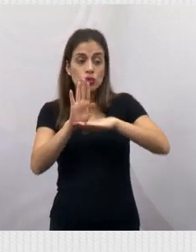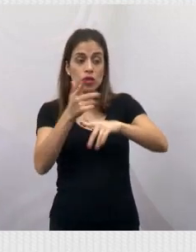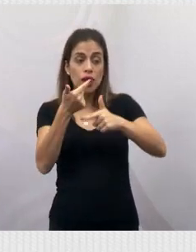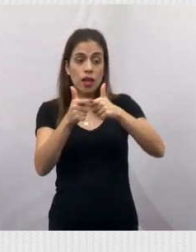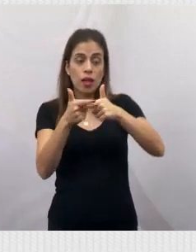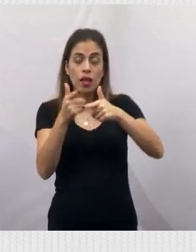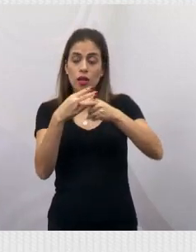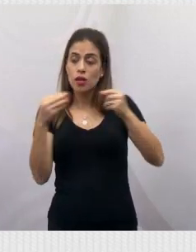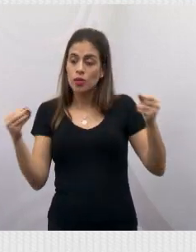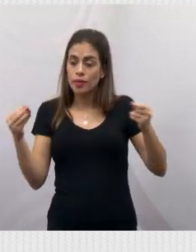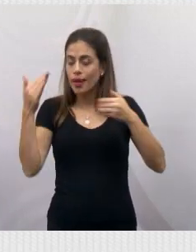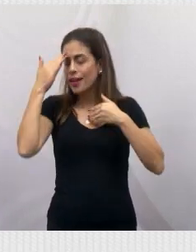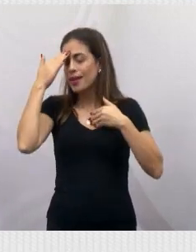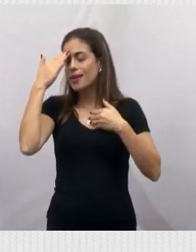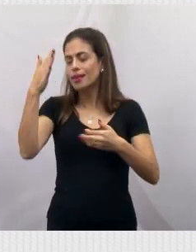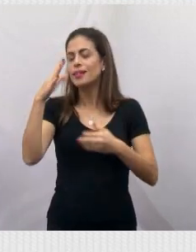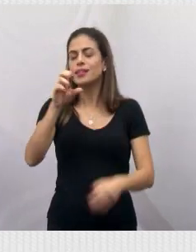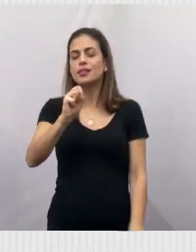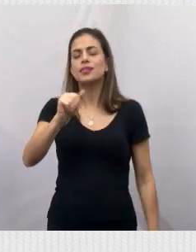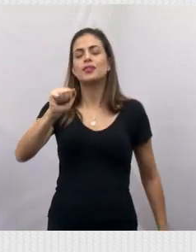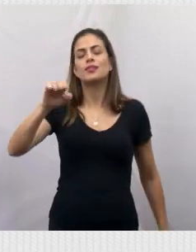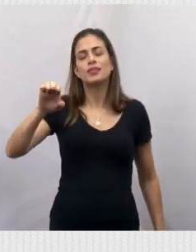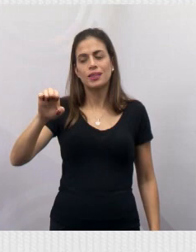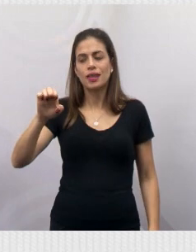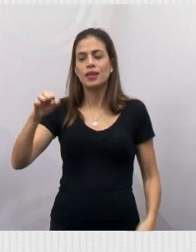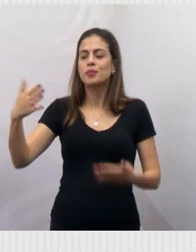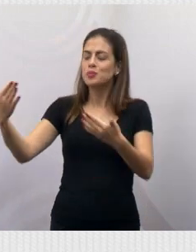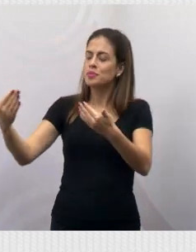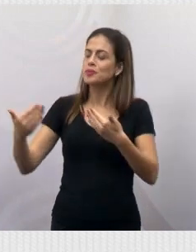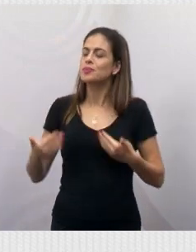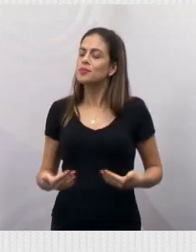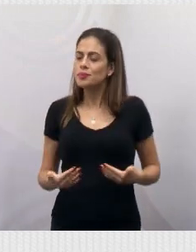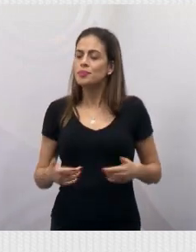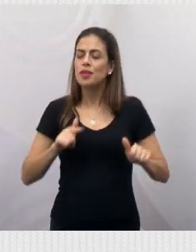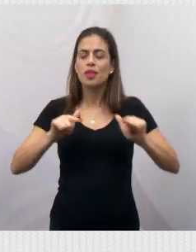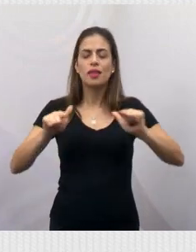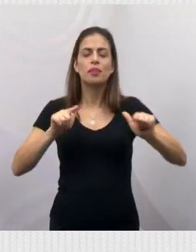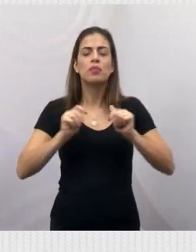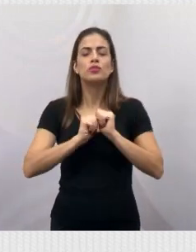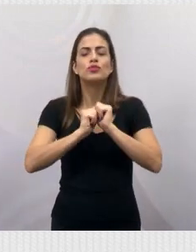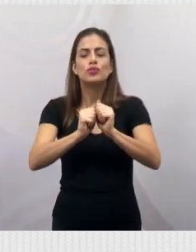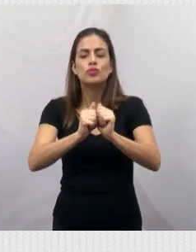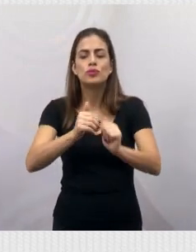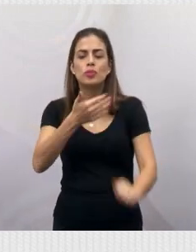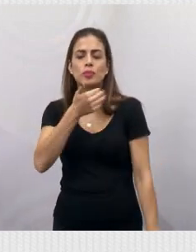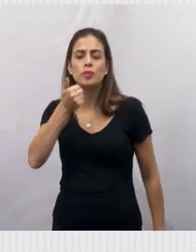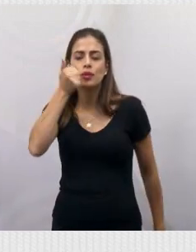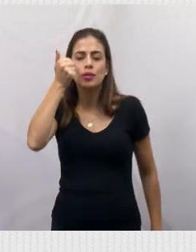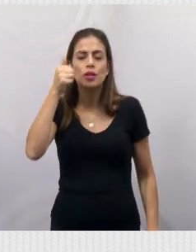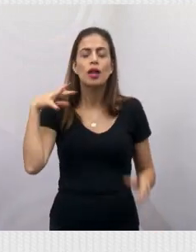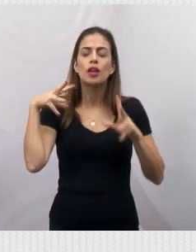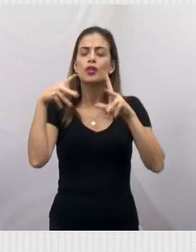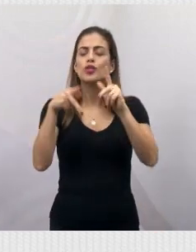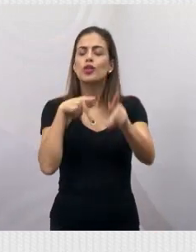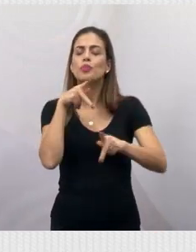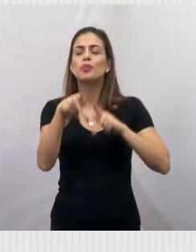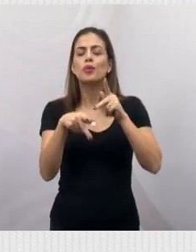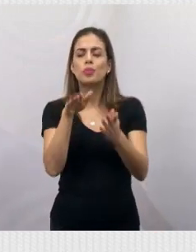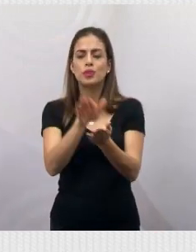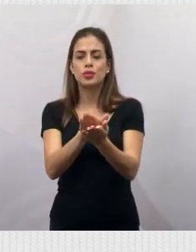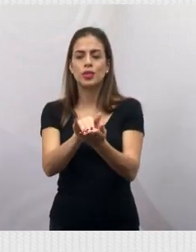Então, eu agradeço ao SAI por nos receber e trabalhar em conjunto para levar melhorias a toda a população de